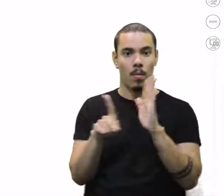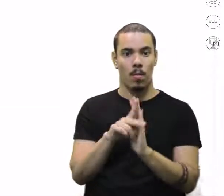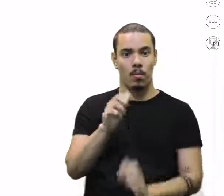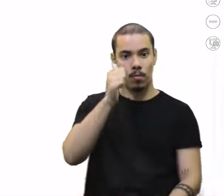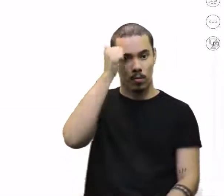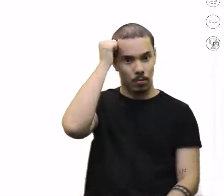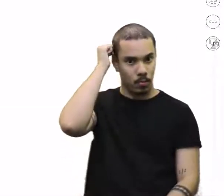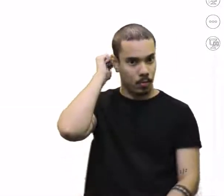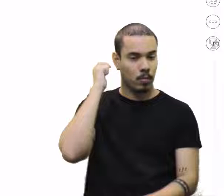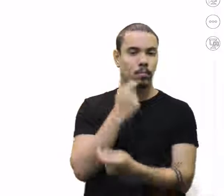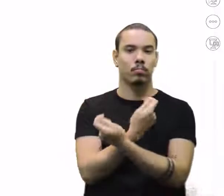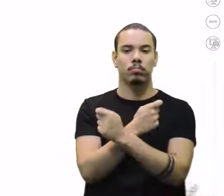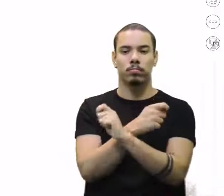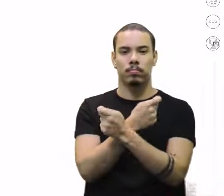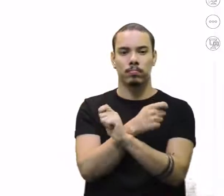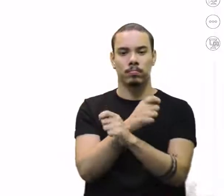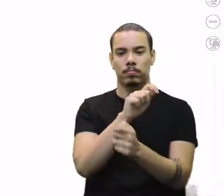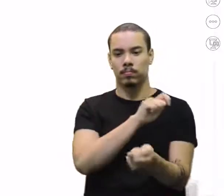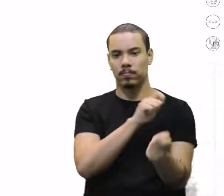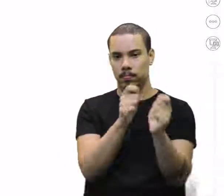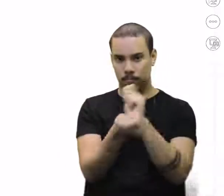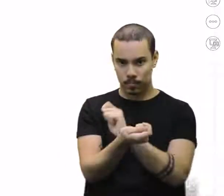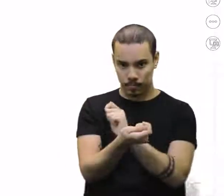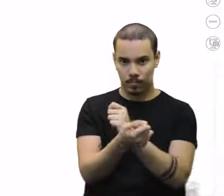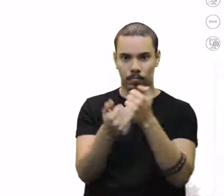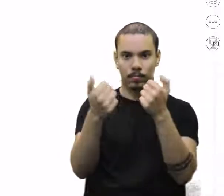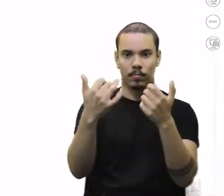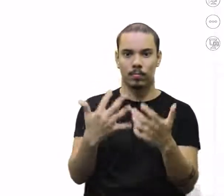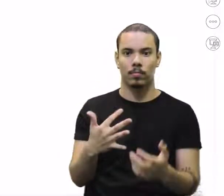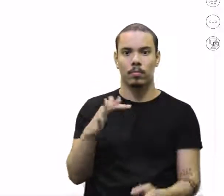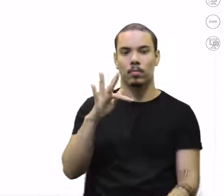vestibular adaptada e diz o seguinte: a